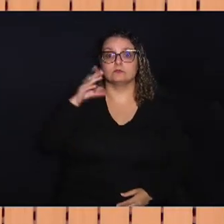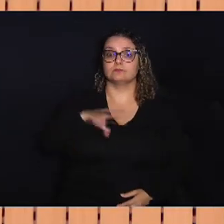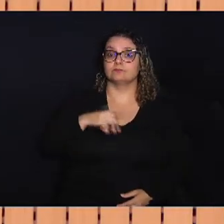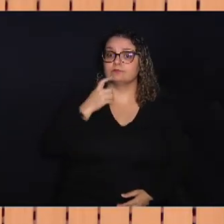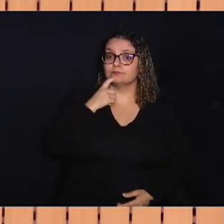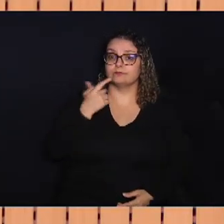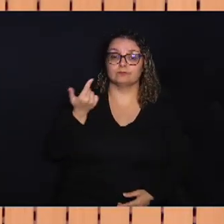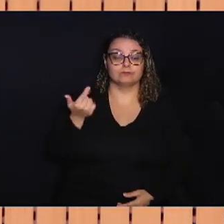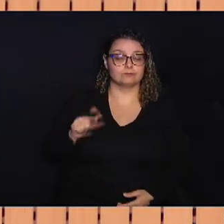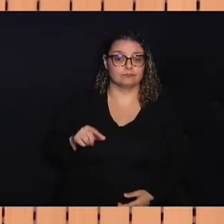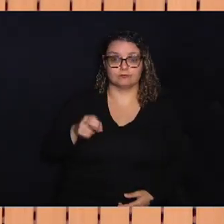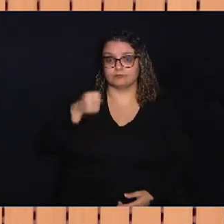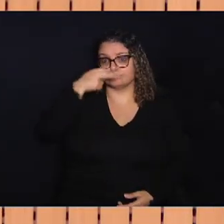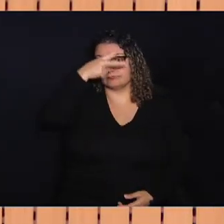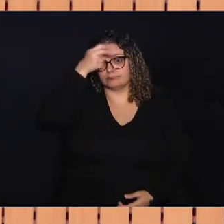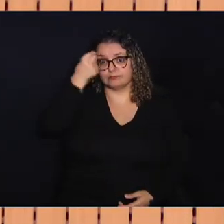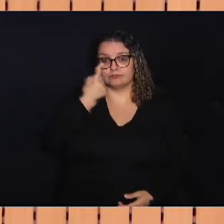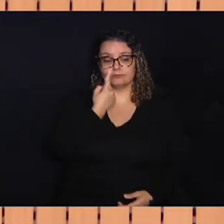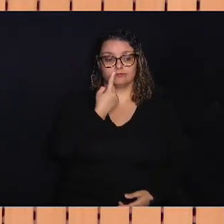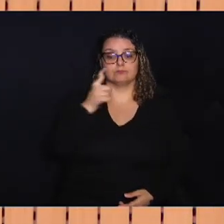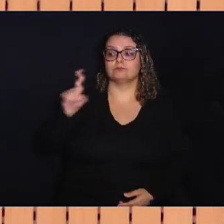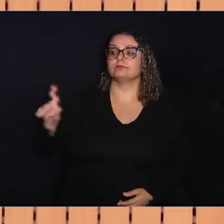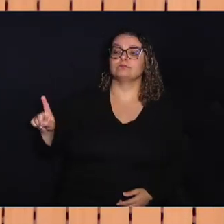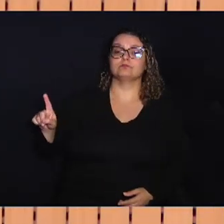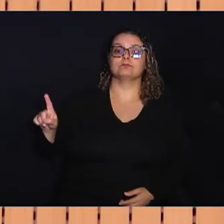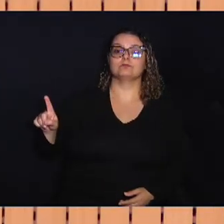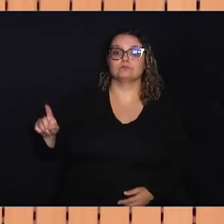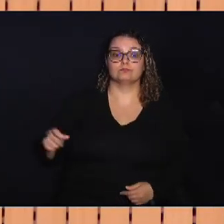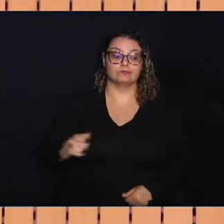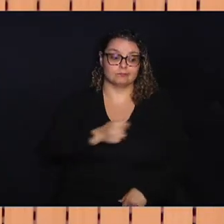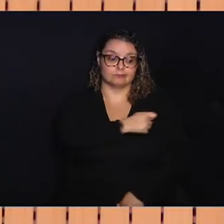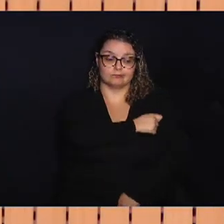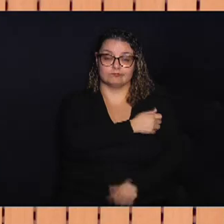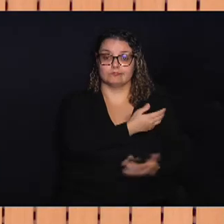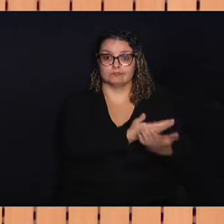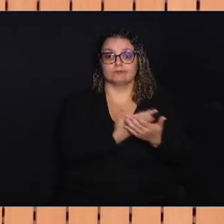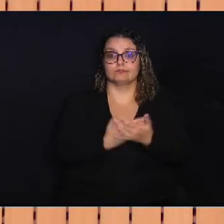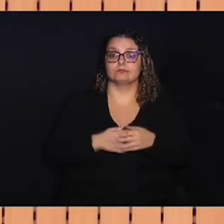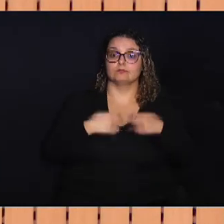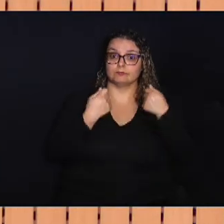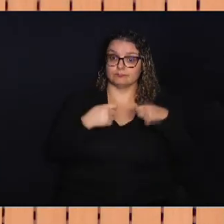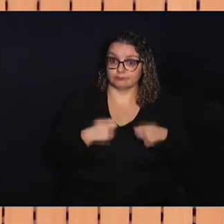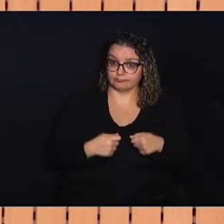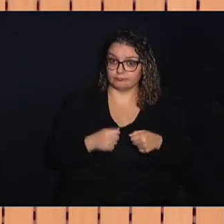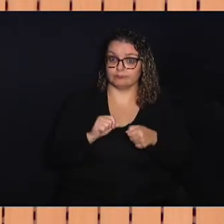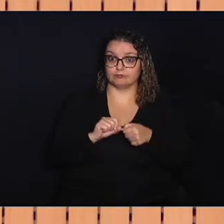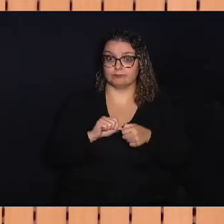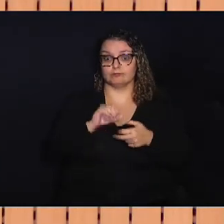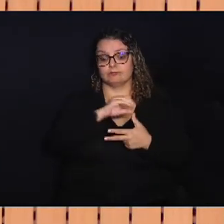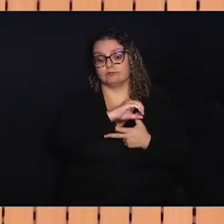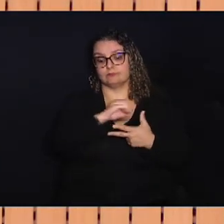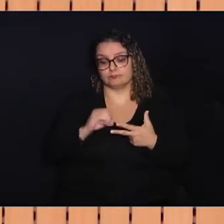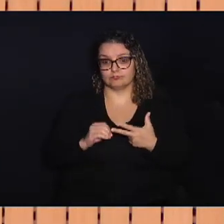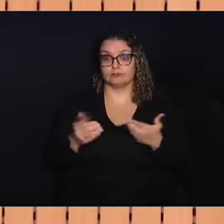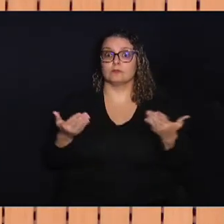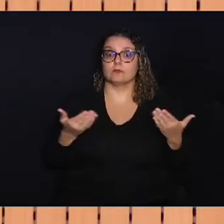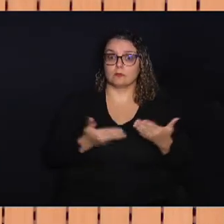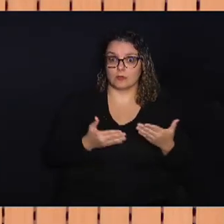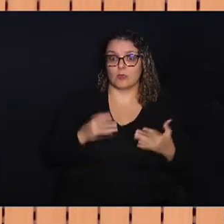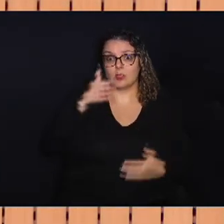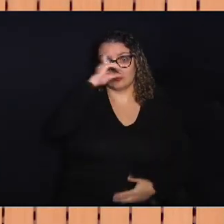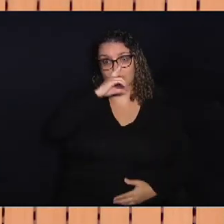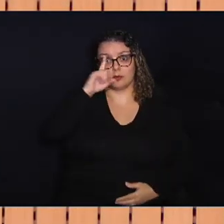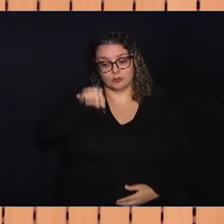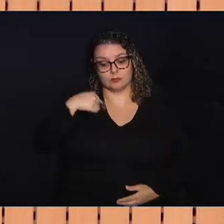vez, o prefeito virou as costas para os estudantes que precisam fazer um Enem, tanto hoje como no domingo que